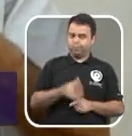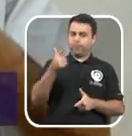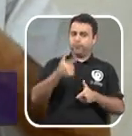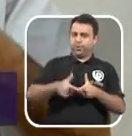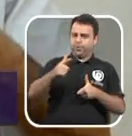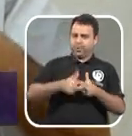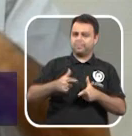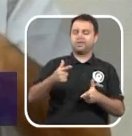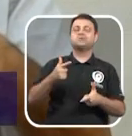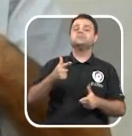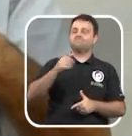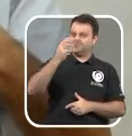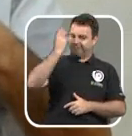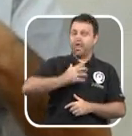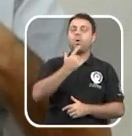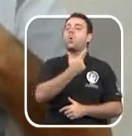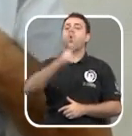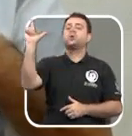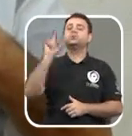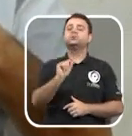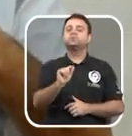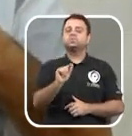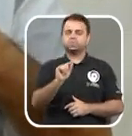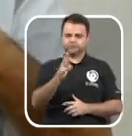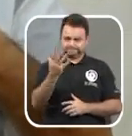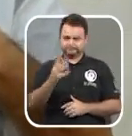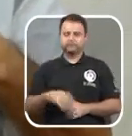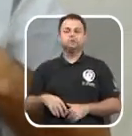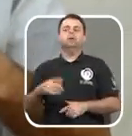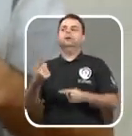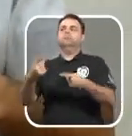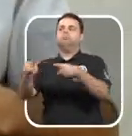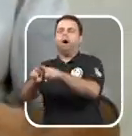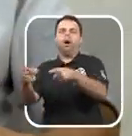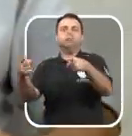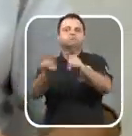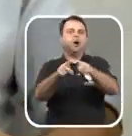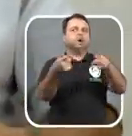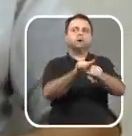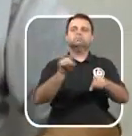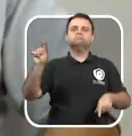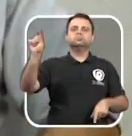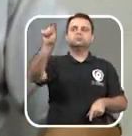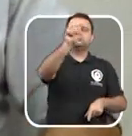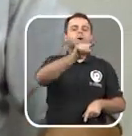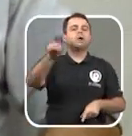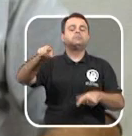excesso de terceirização. Quando você começa a terceirizar, que a gente chama de serviço fim,